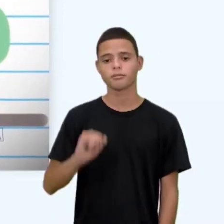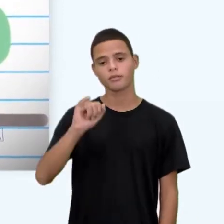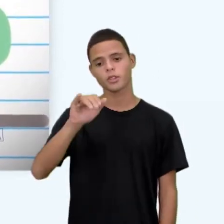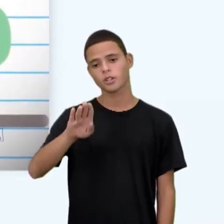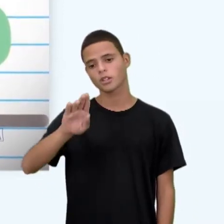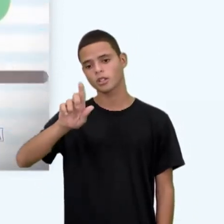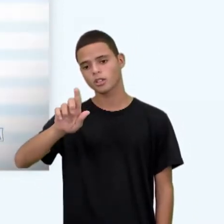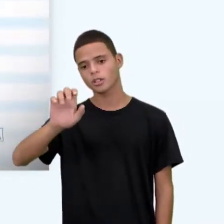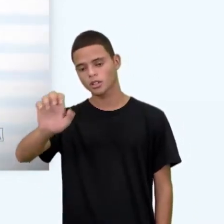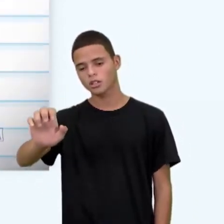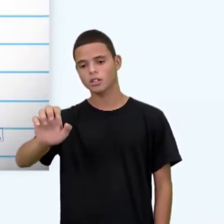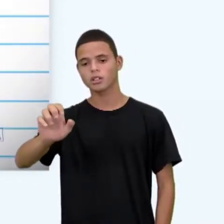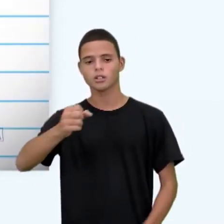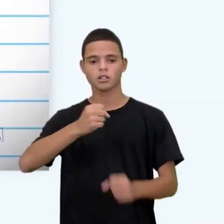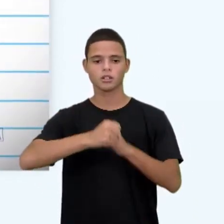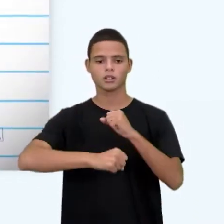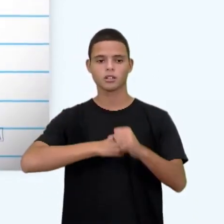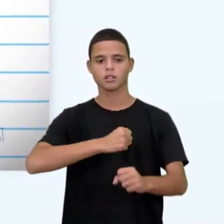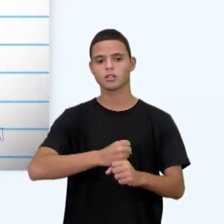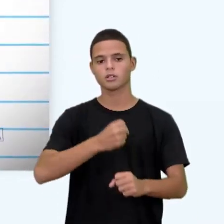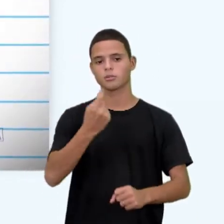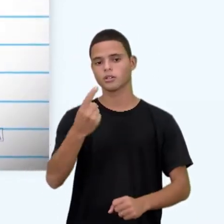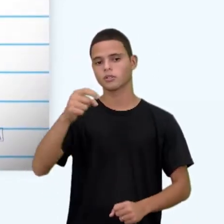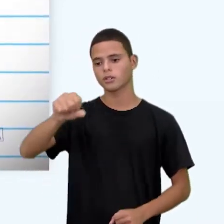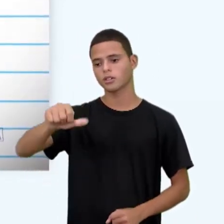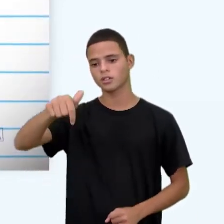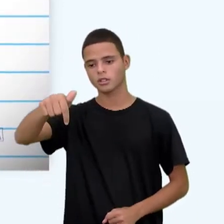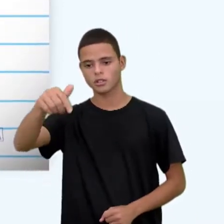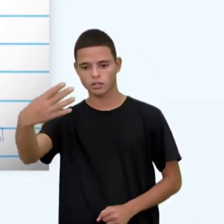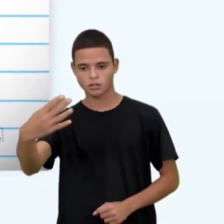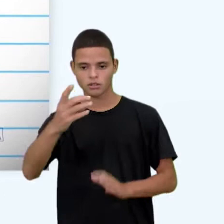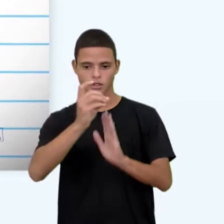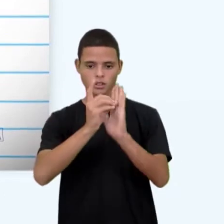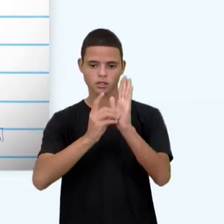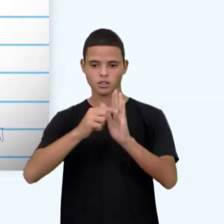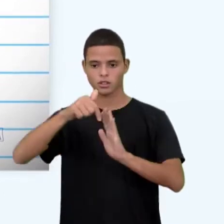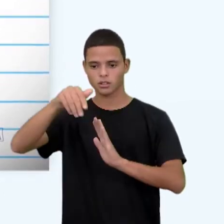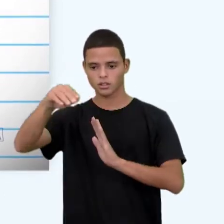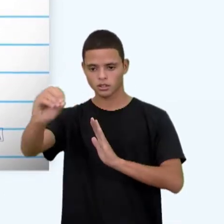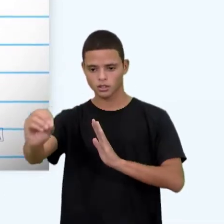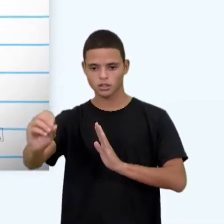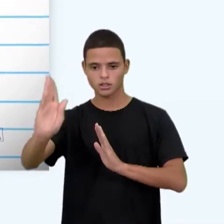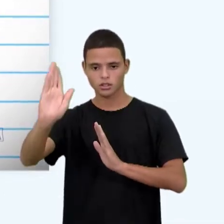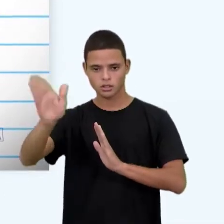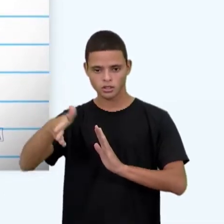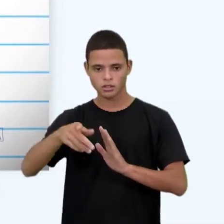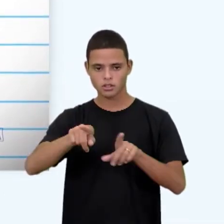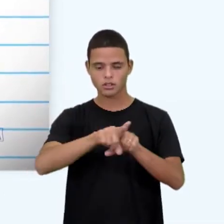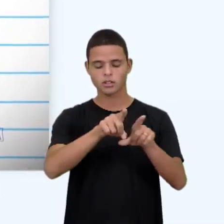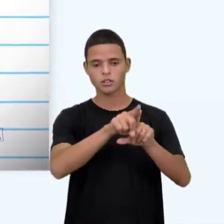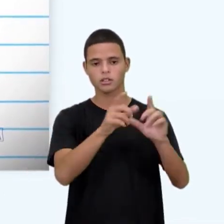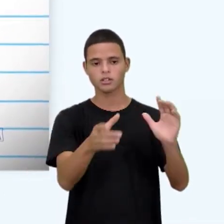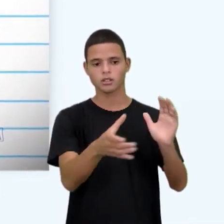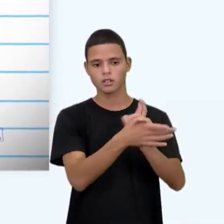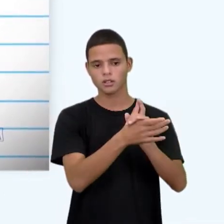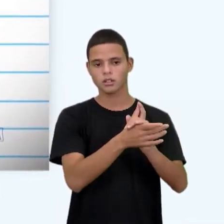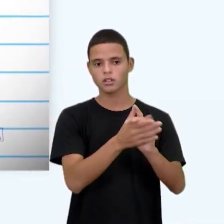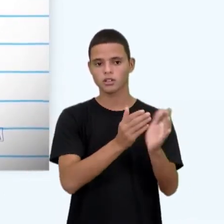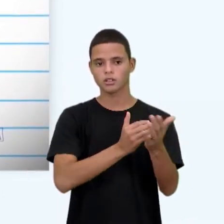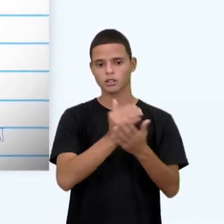publica desde 1974 os levantamentos dos fatos vitais, nascimentos e óbitos, e de casamentos, e a partir